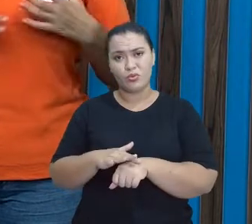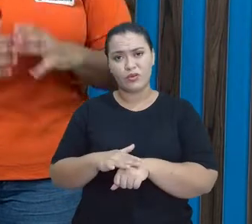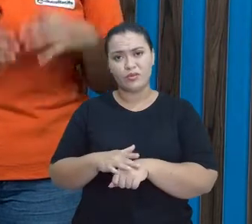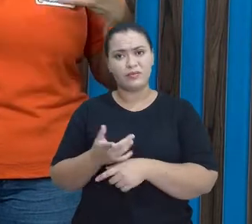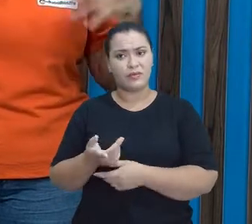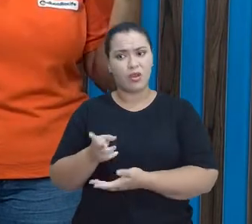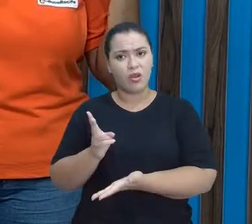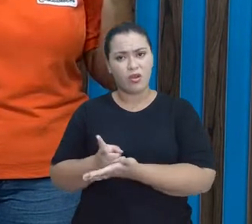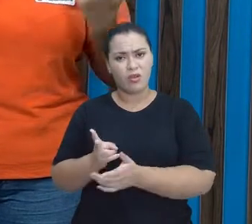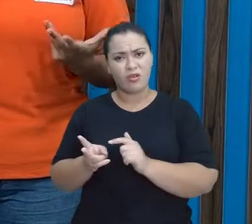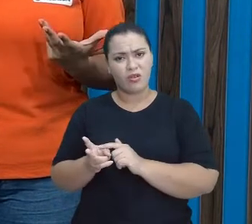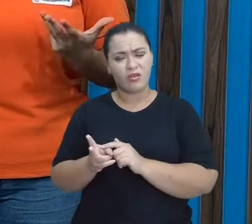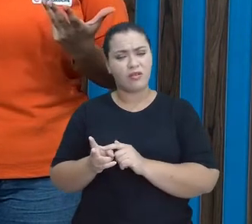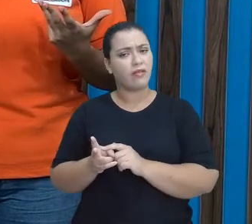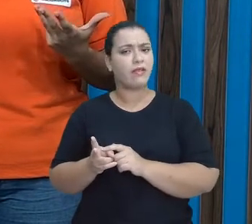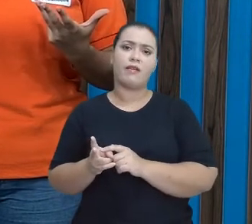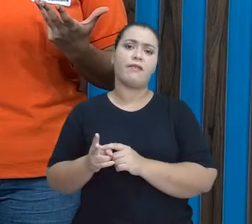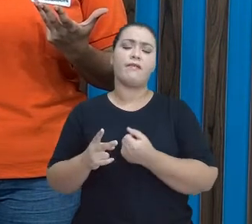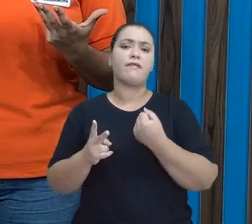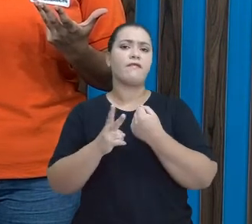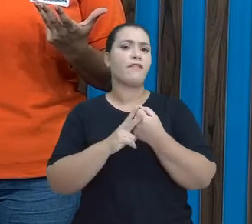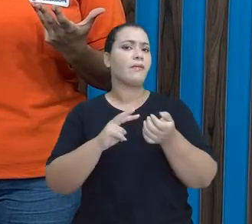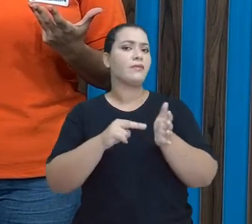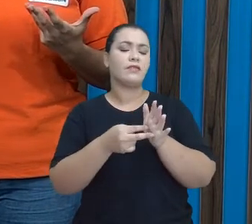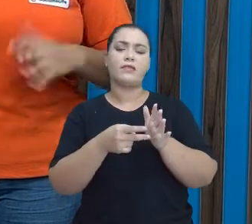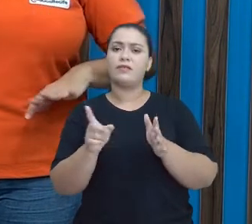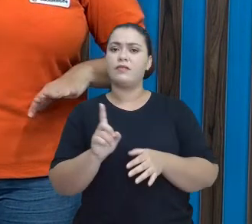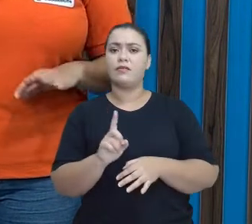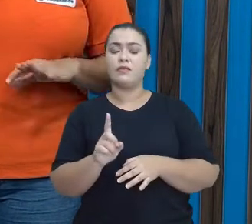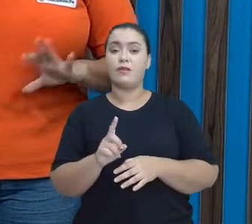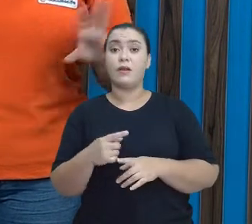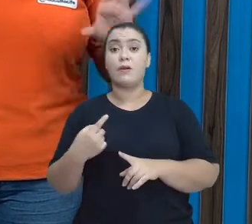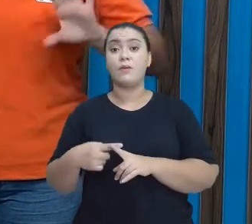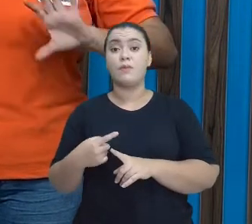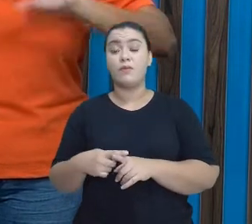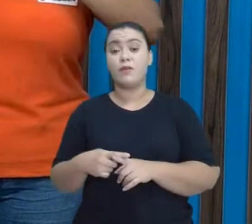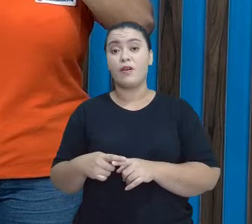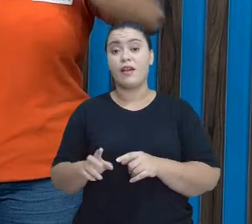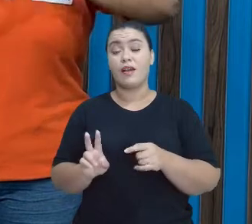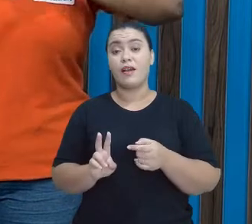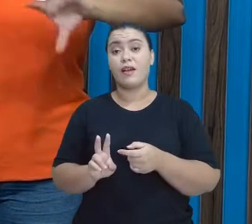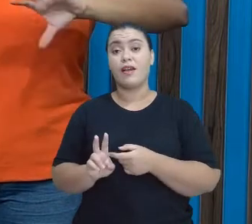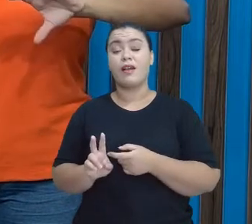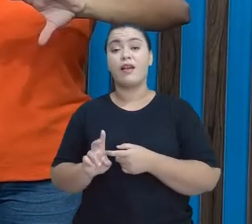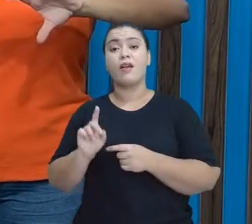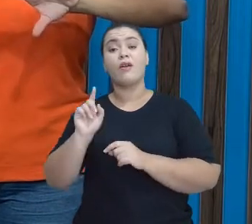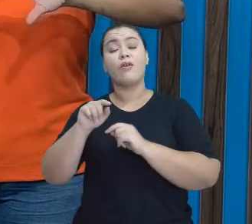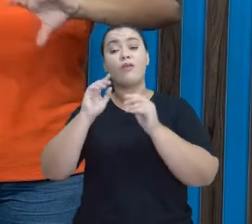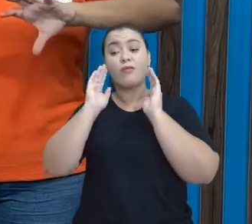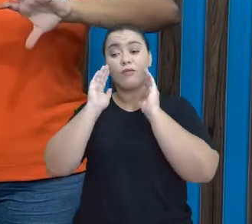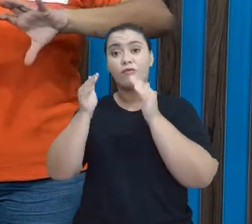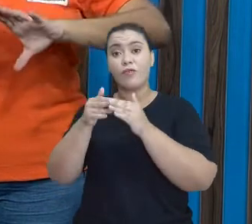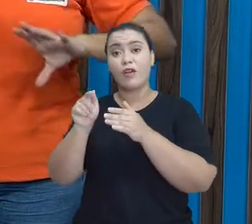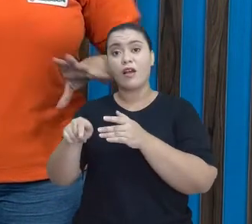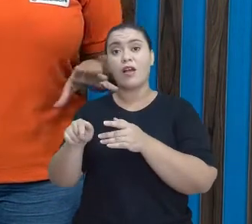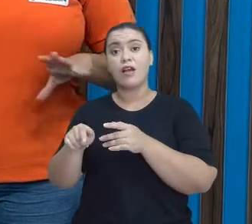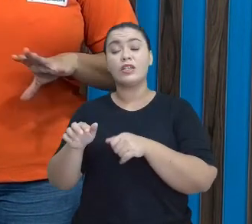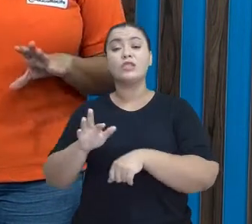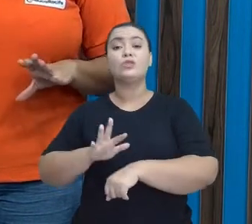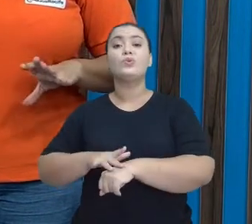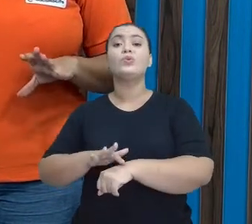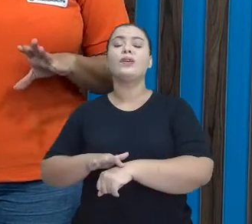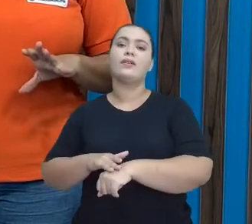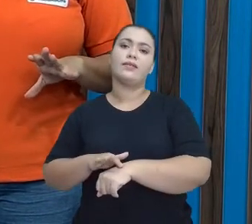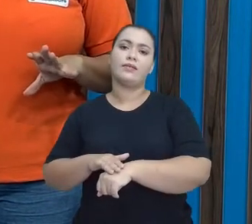ser um verbo significativo, né? A gente vai ter, o foco aqui do predicado vai ser o